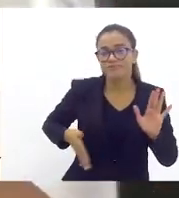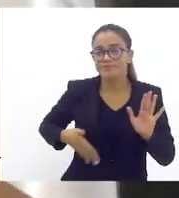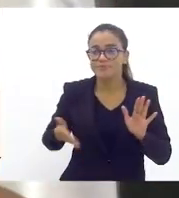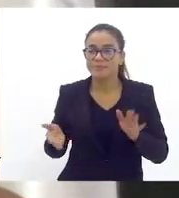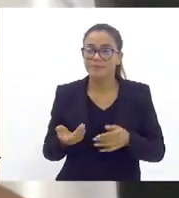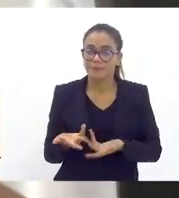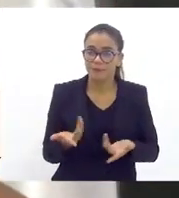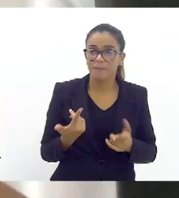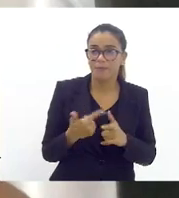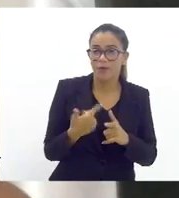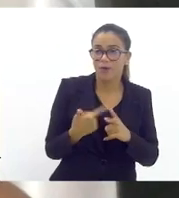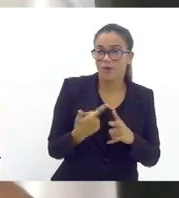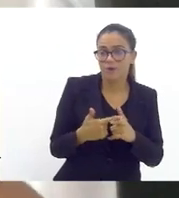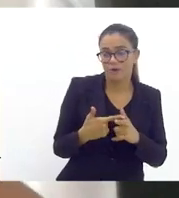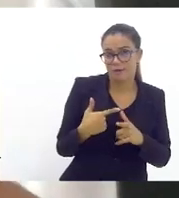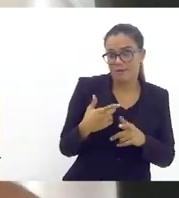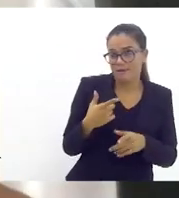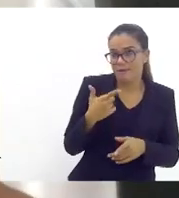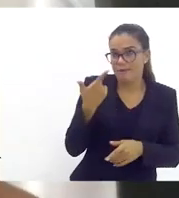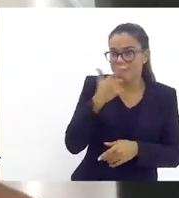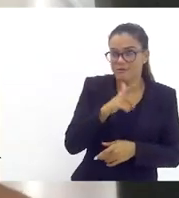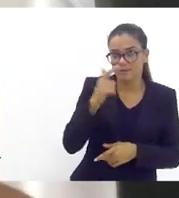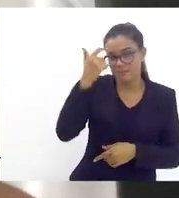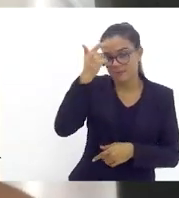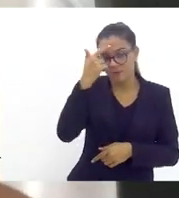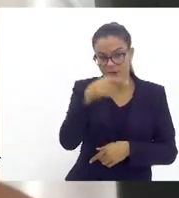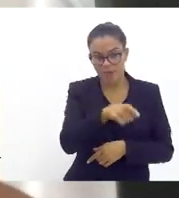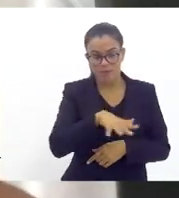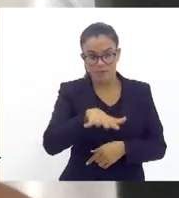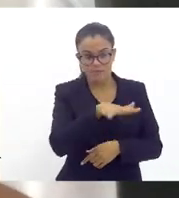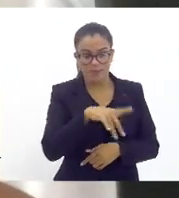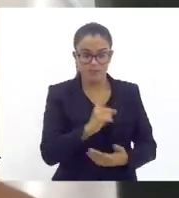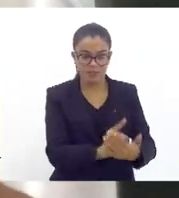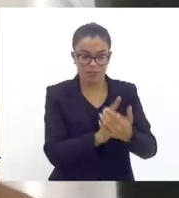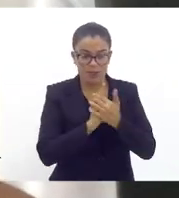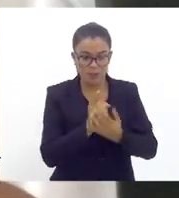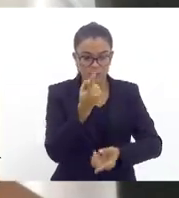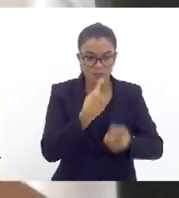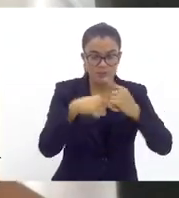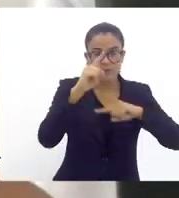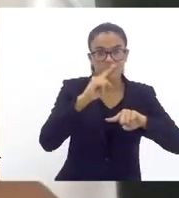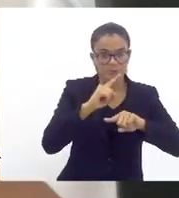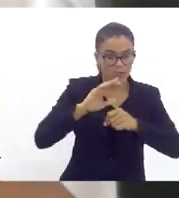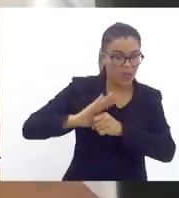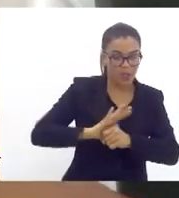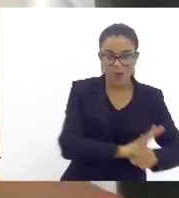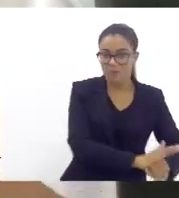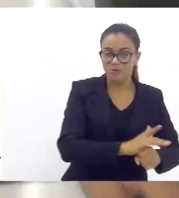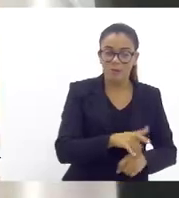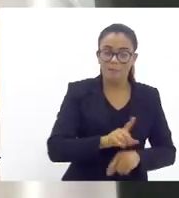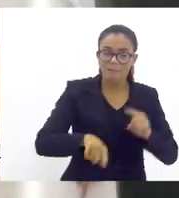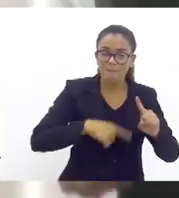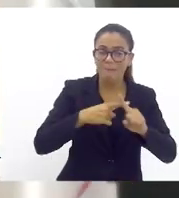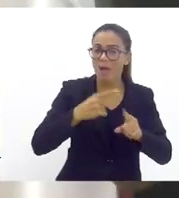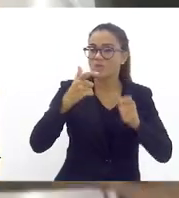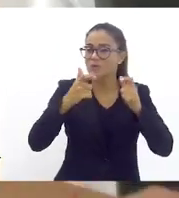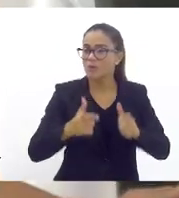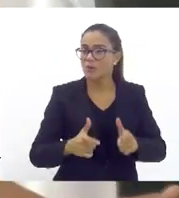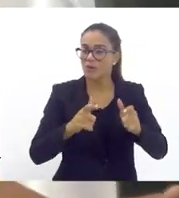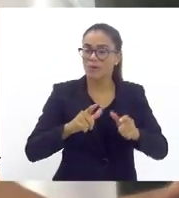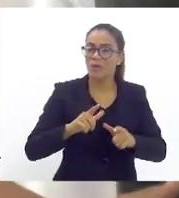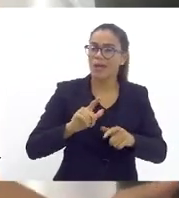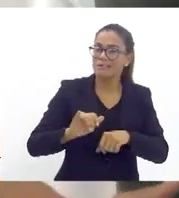menos em tese, ser um espaço de acolhimento, de superação da opressão, se tornou mais um fator, mais